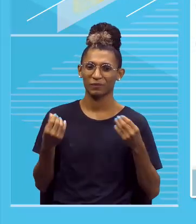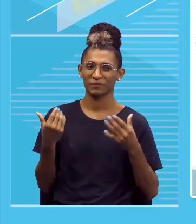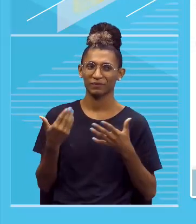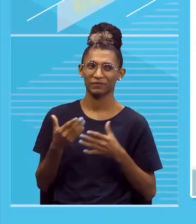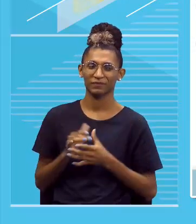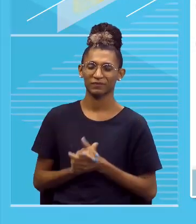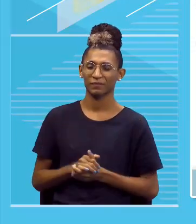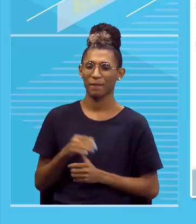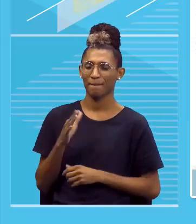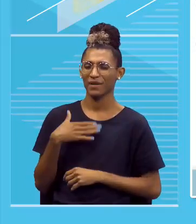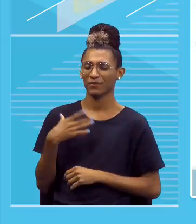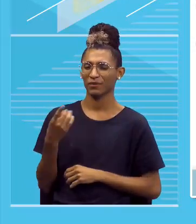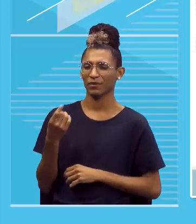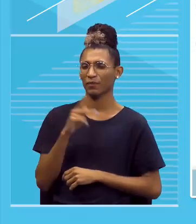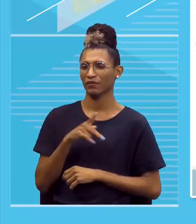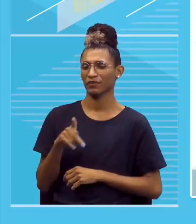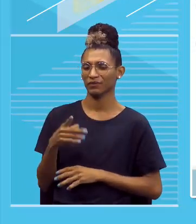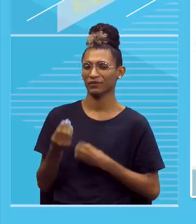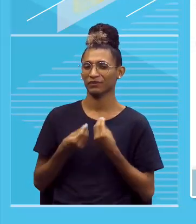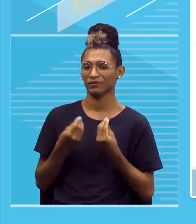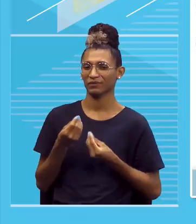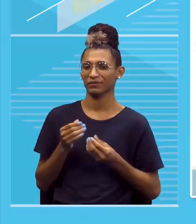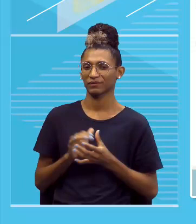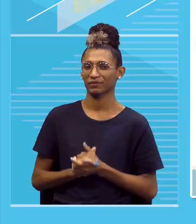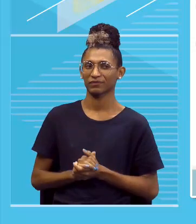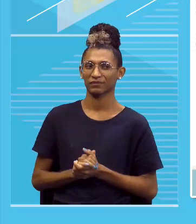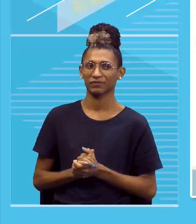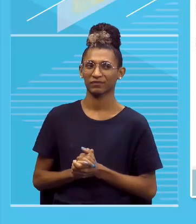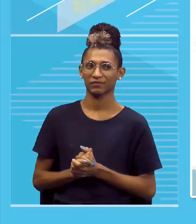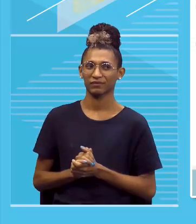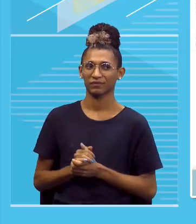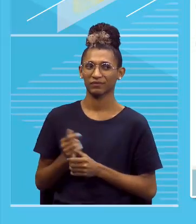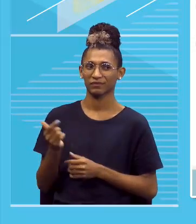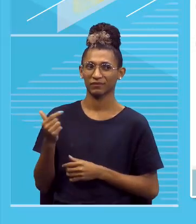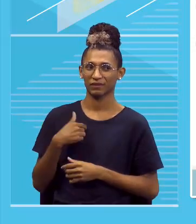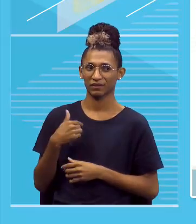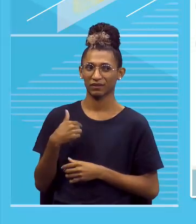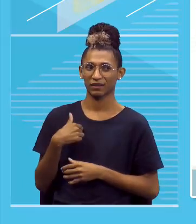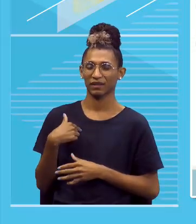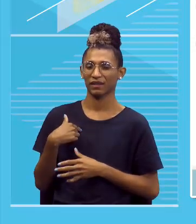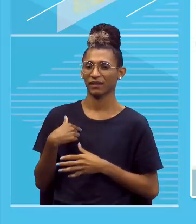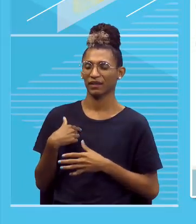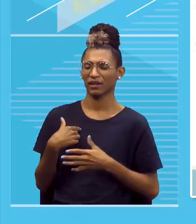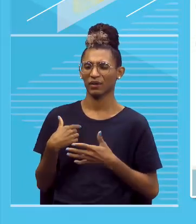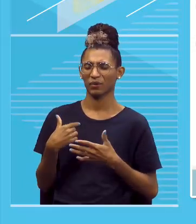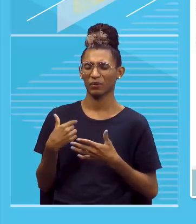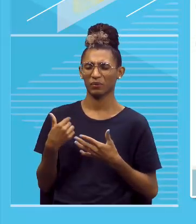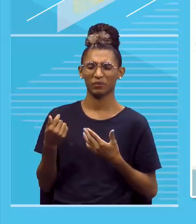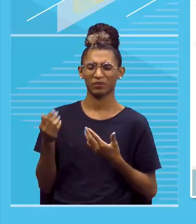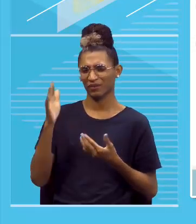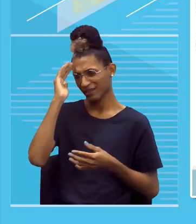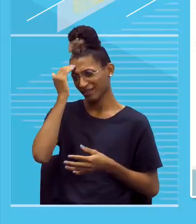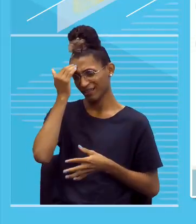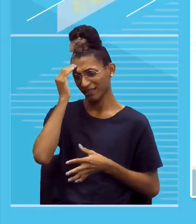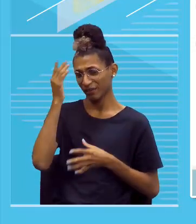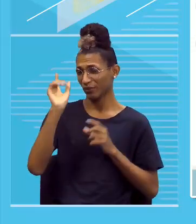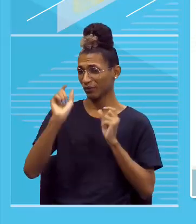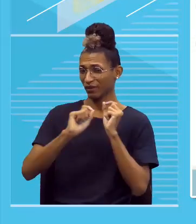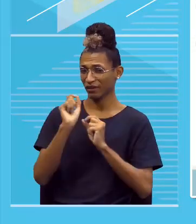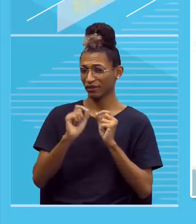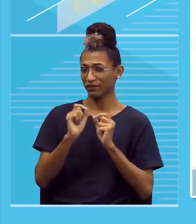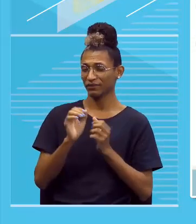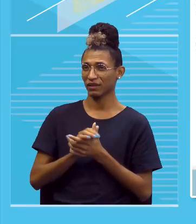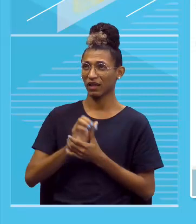professor e o Kiko o que que eu tenho a ver com isso com